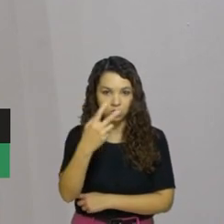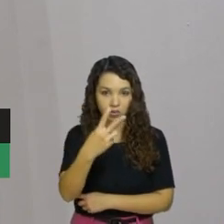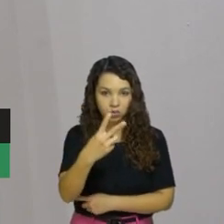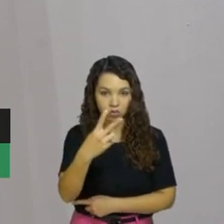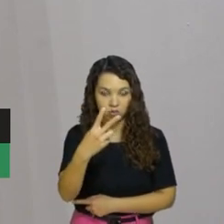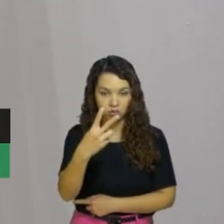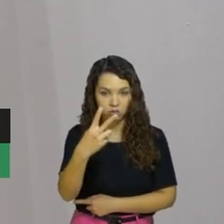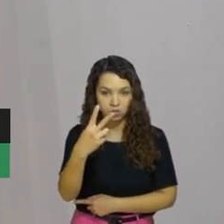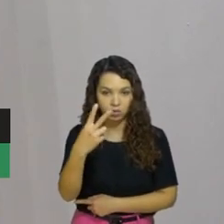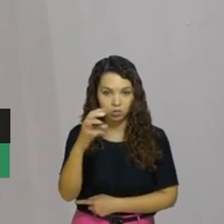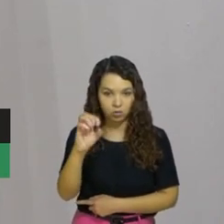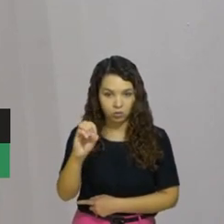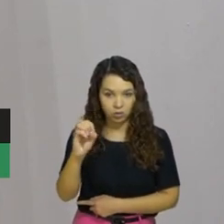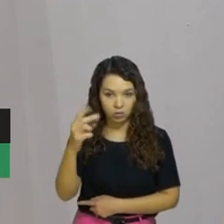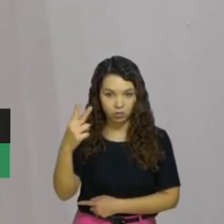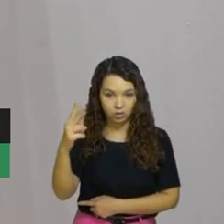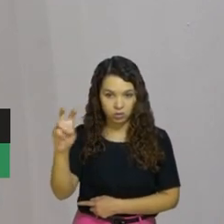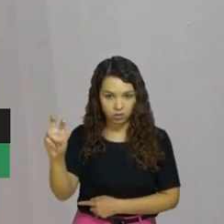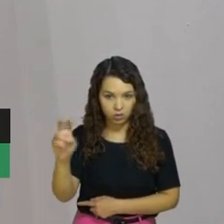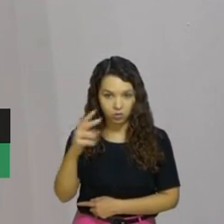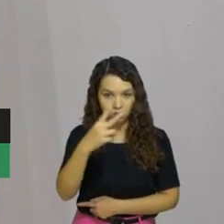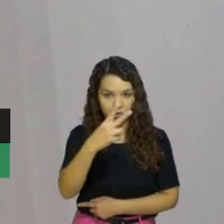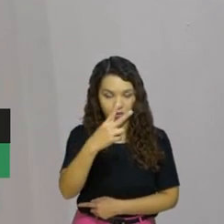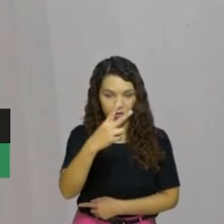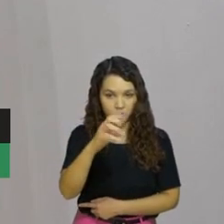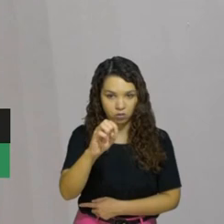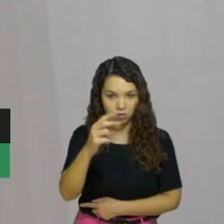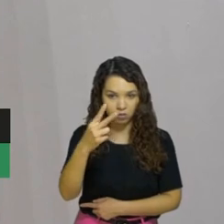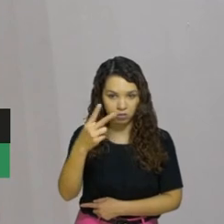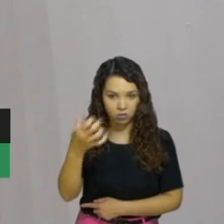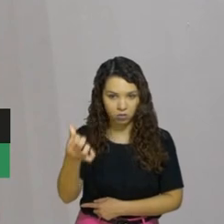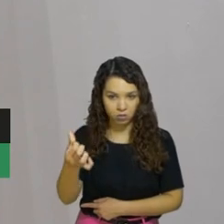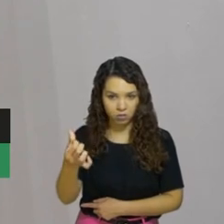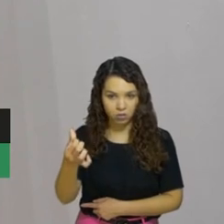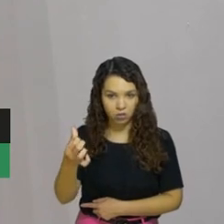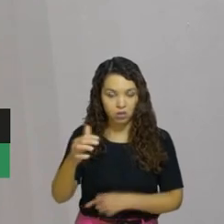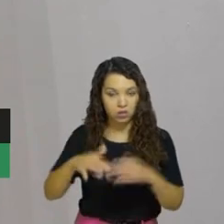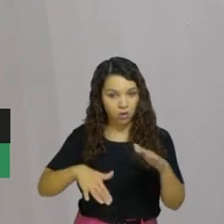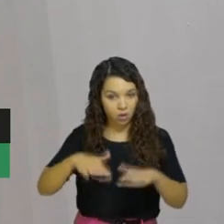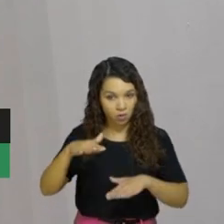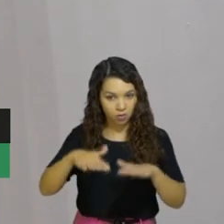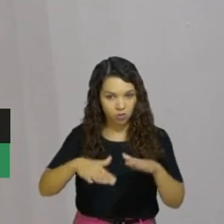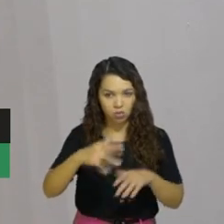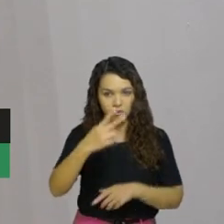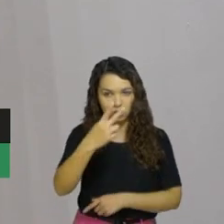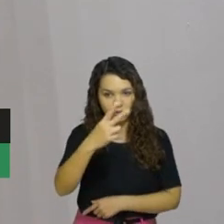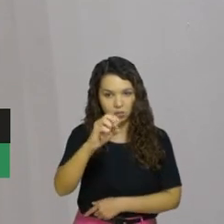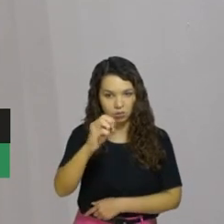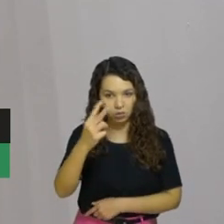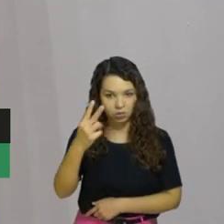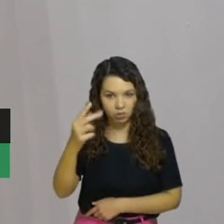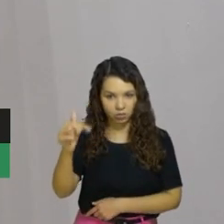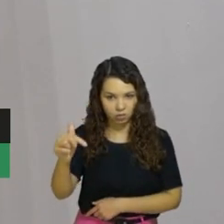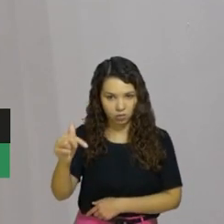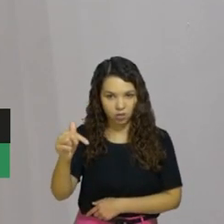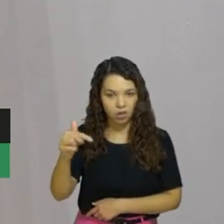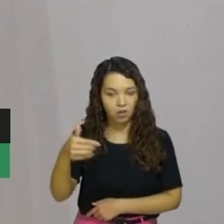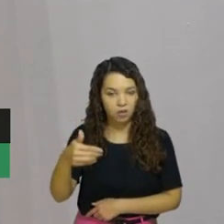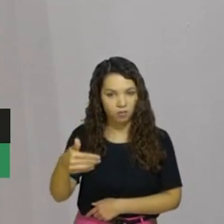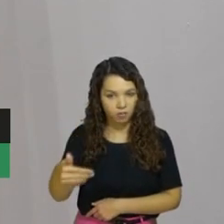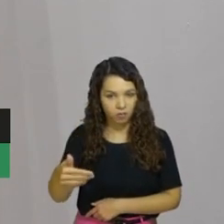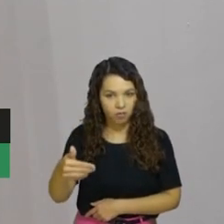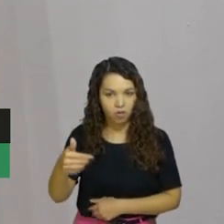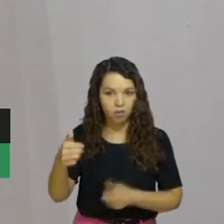2025, 2026, talvez 2027, nós teremos um